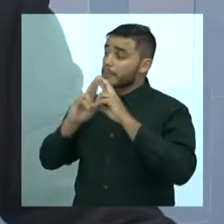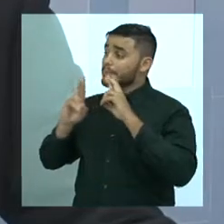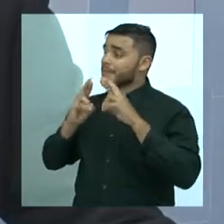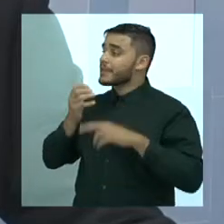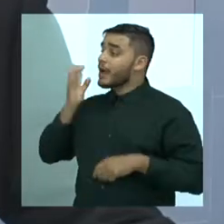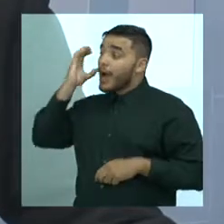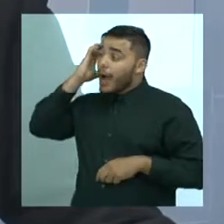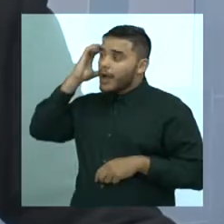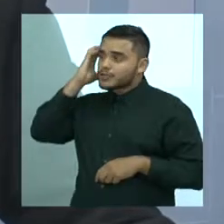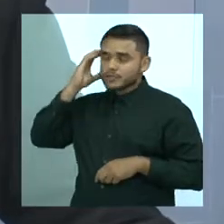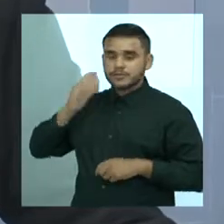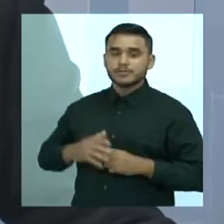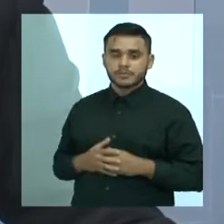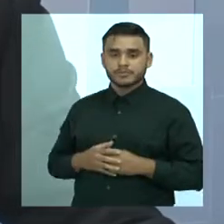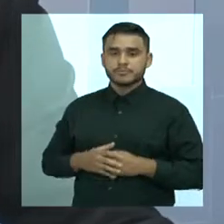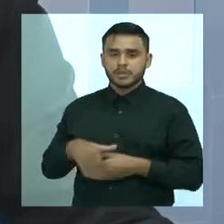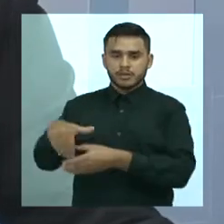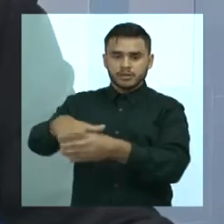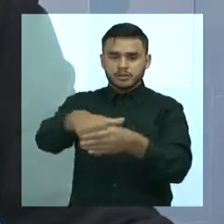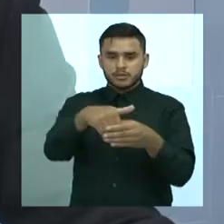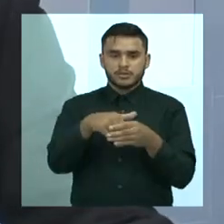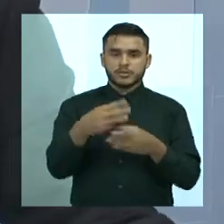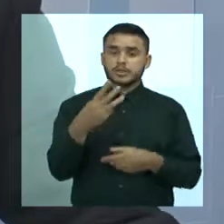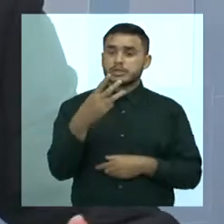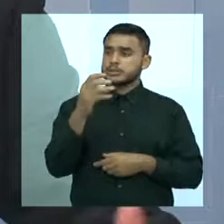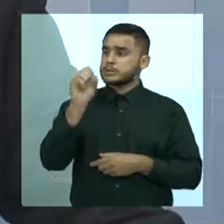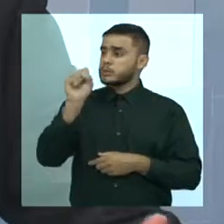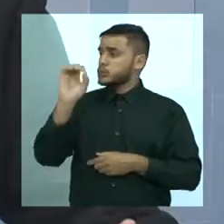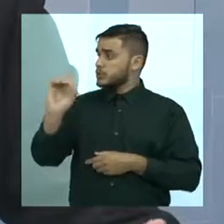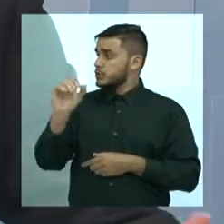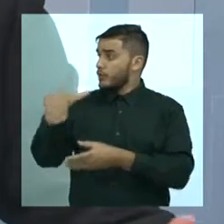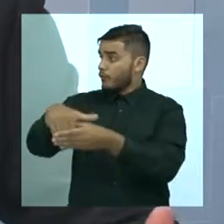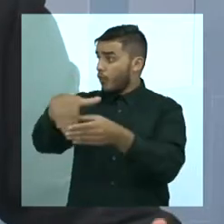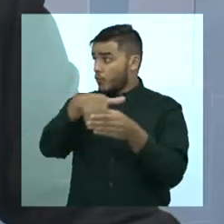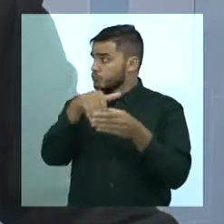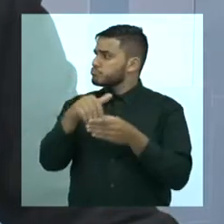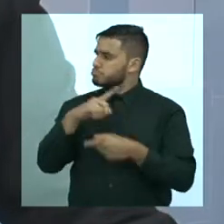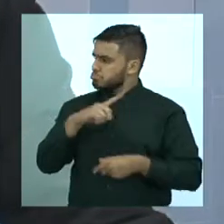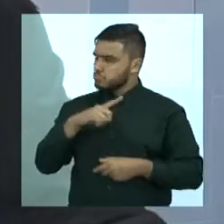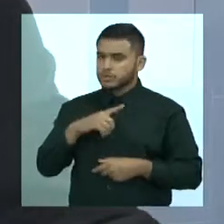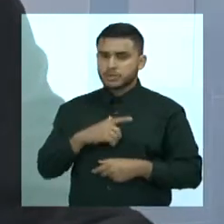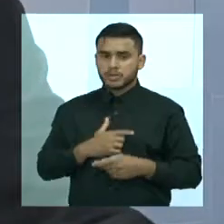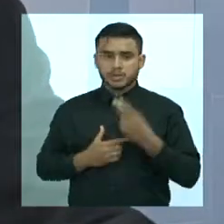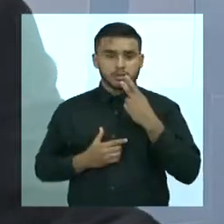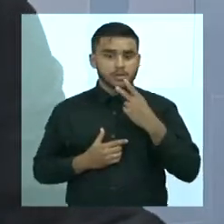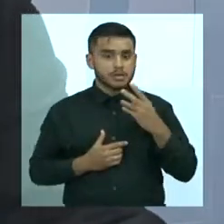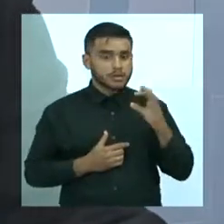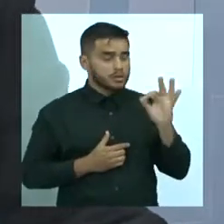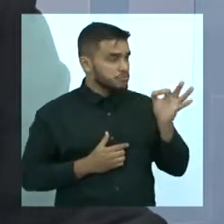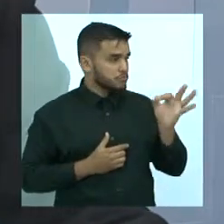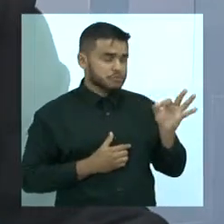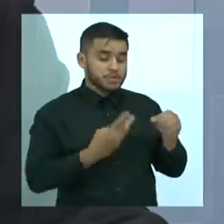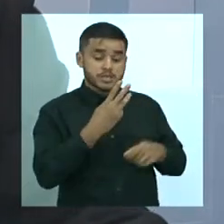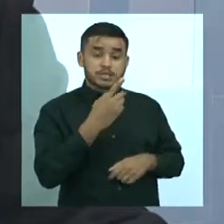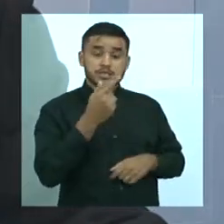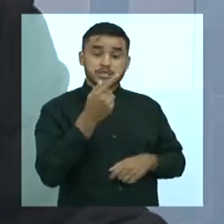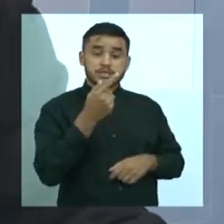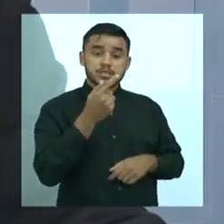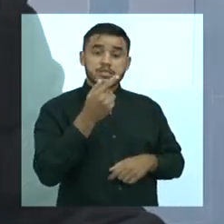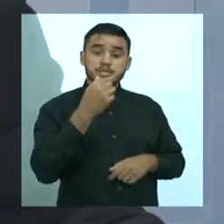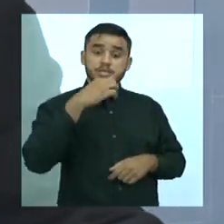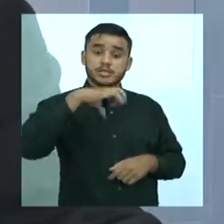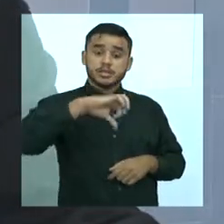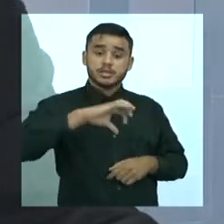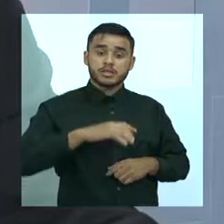da Previdência teve 380 votos. Aí uma pessoa da banca me interceptou, não, ele teve 379. Não, teve 380,